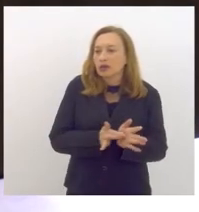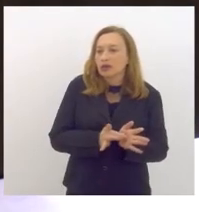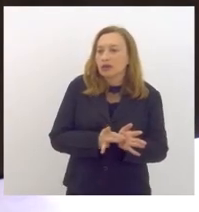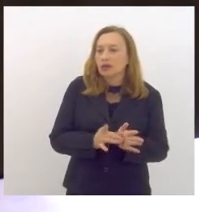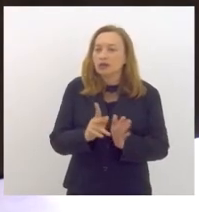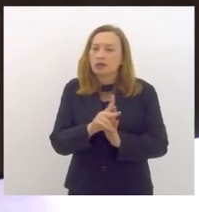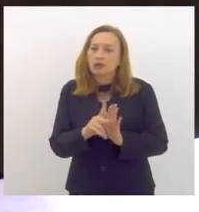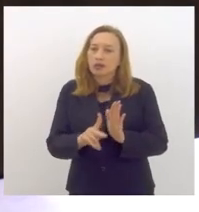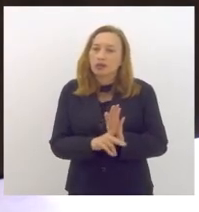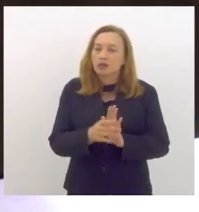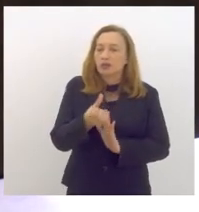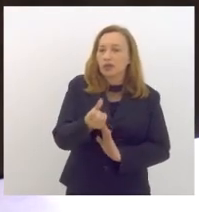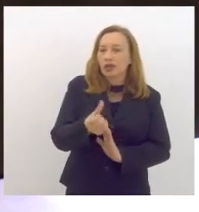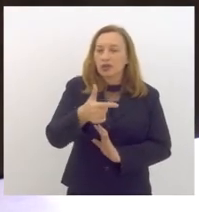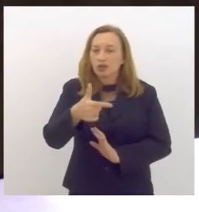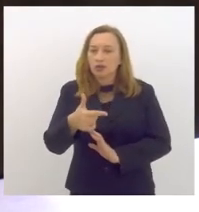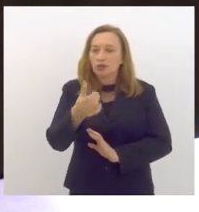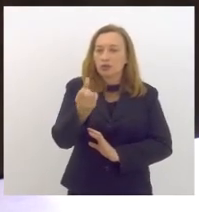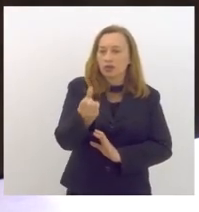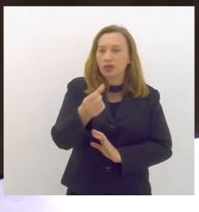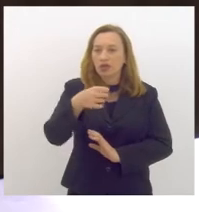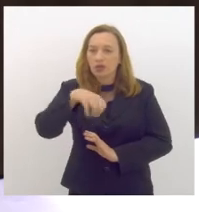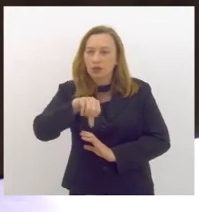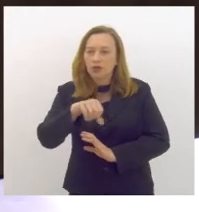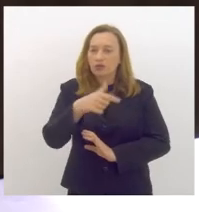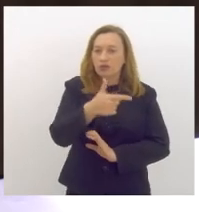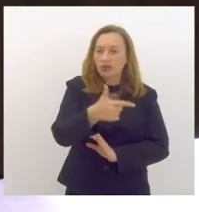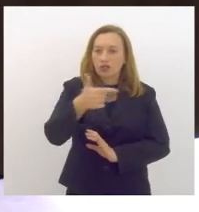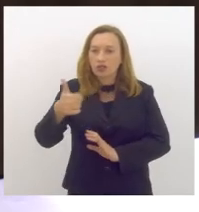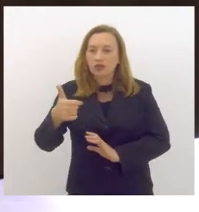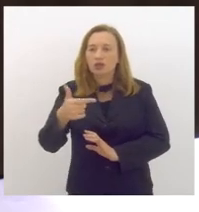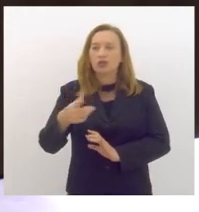projeto 6269 de 22,